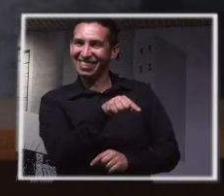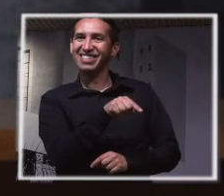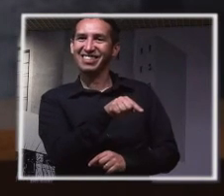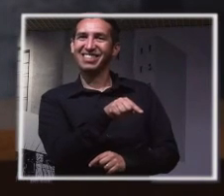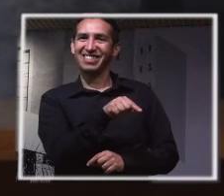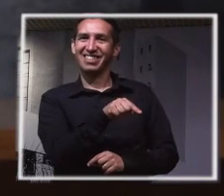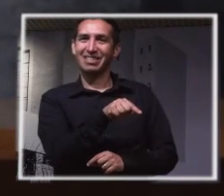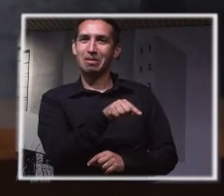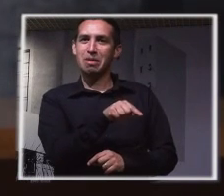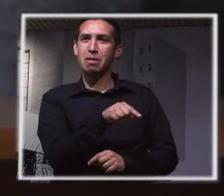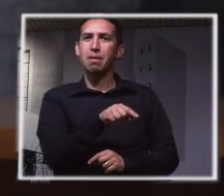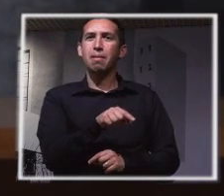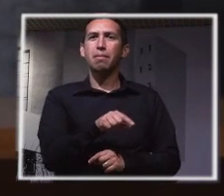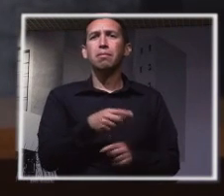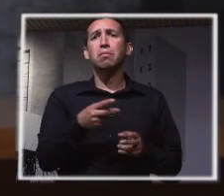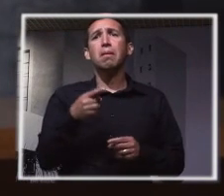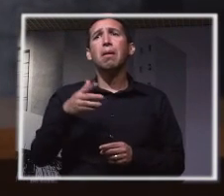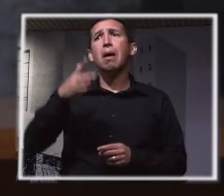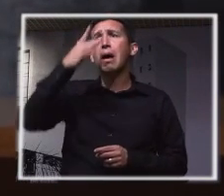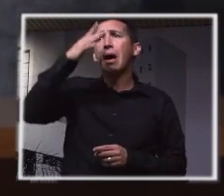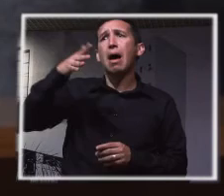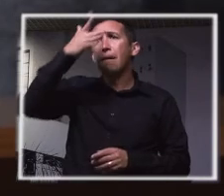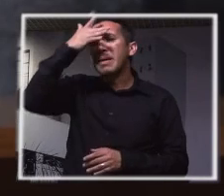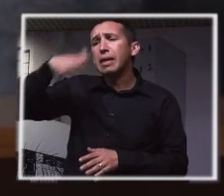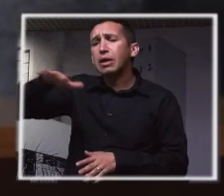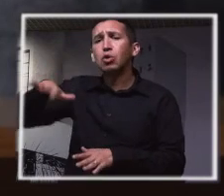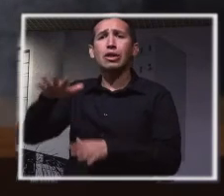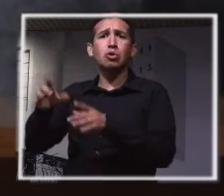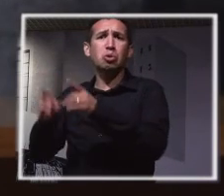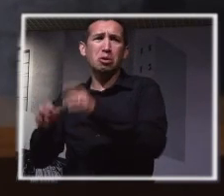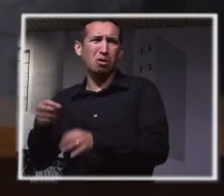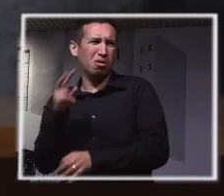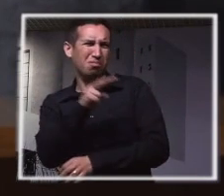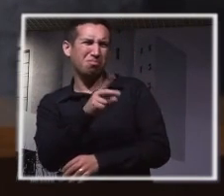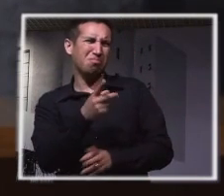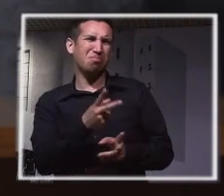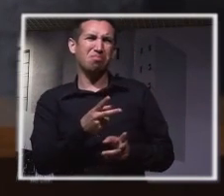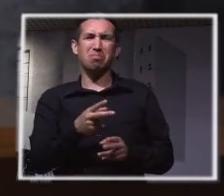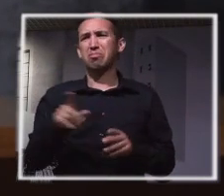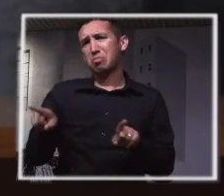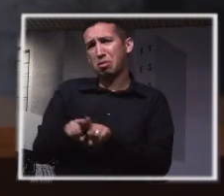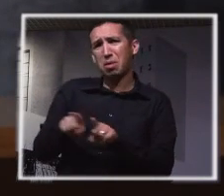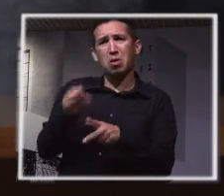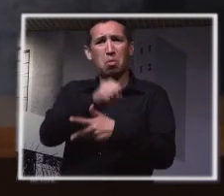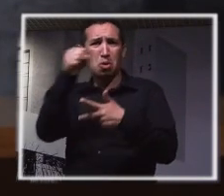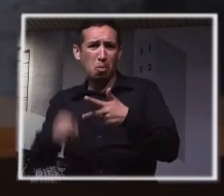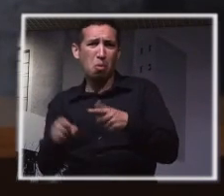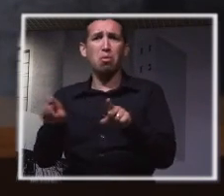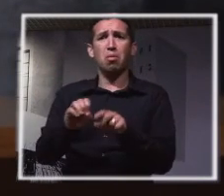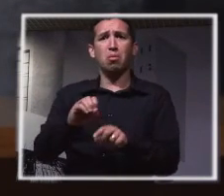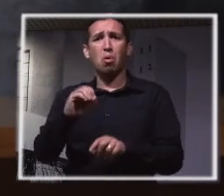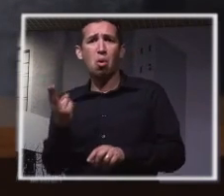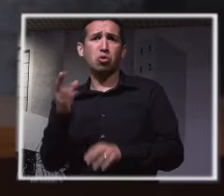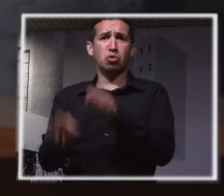ser invisível aos olhos das autoridades, do Estado, da justiça,